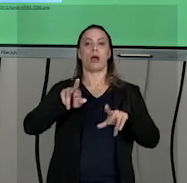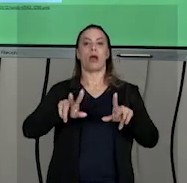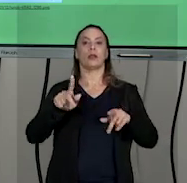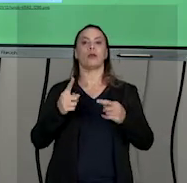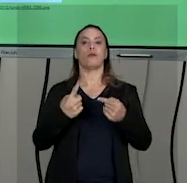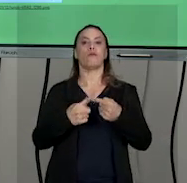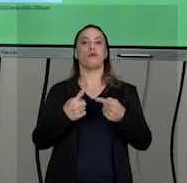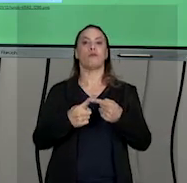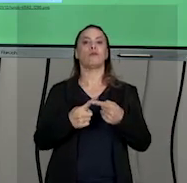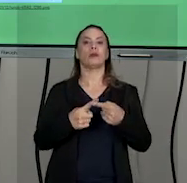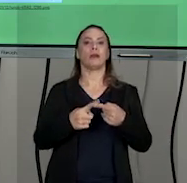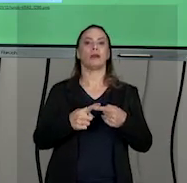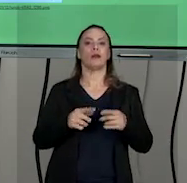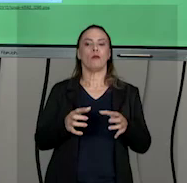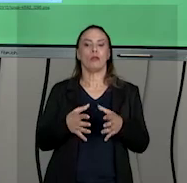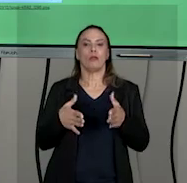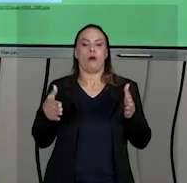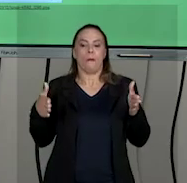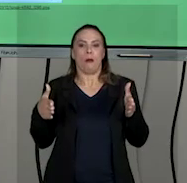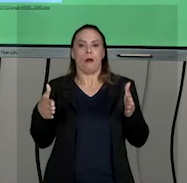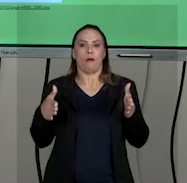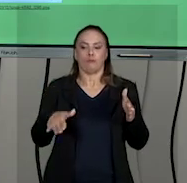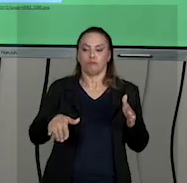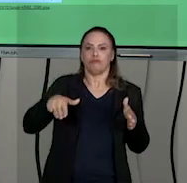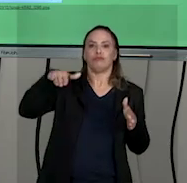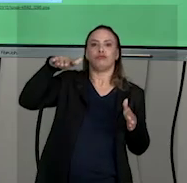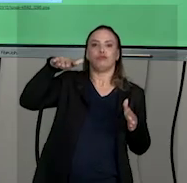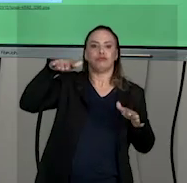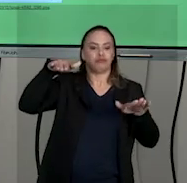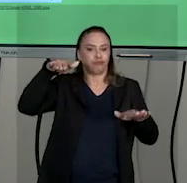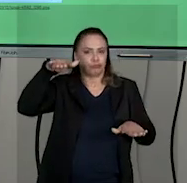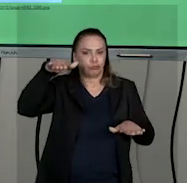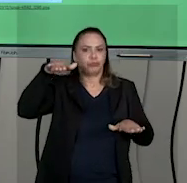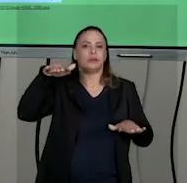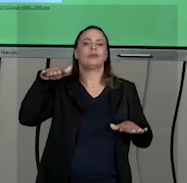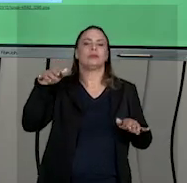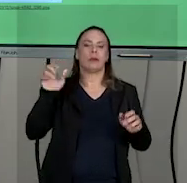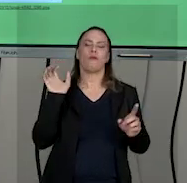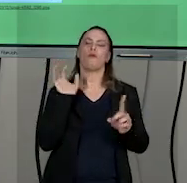Então, isso aqui, ó, vai mudar e a capacidade também.